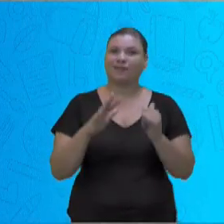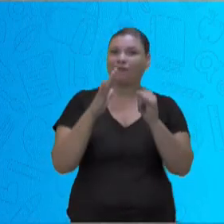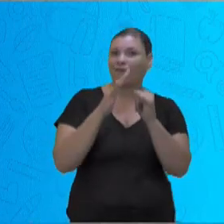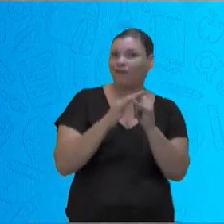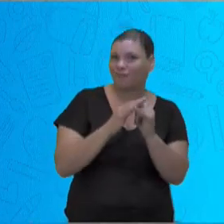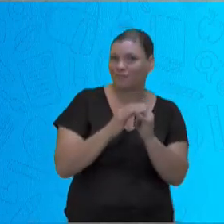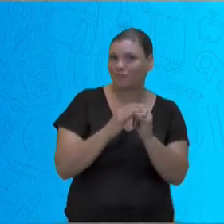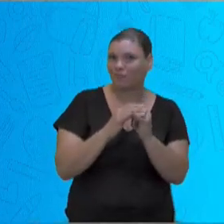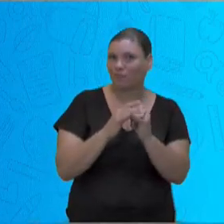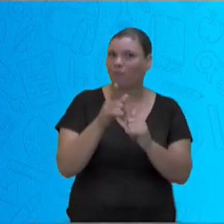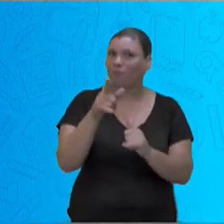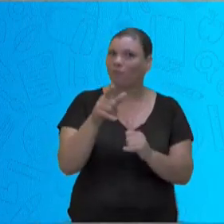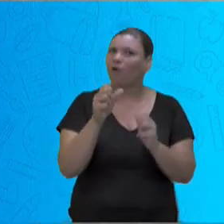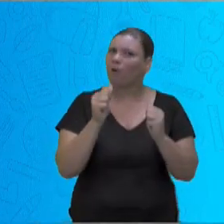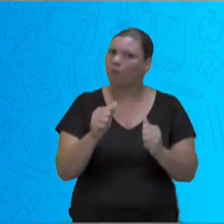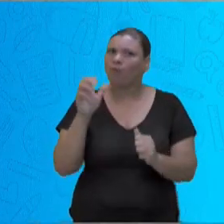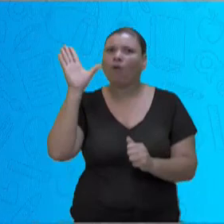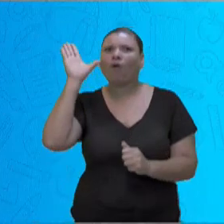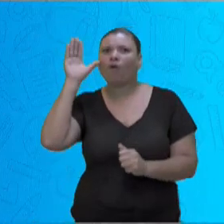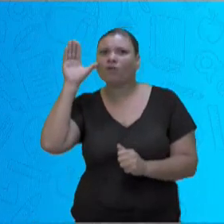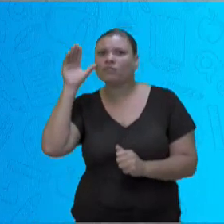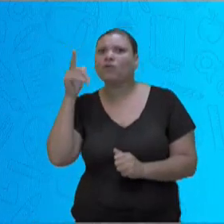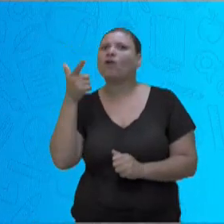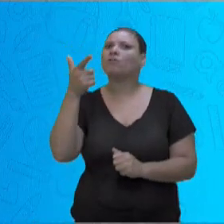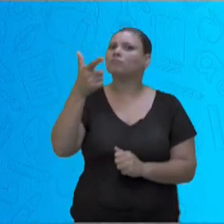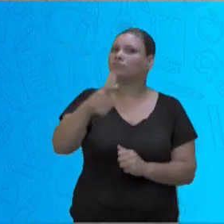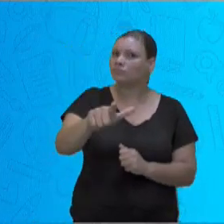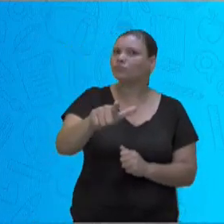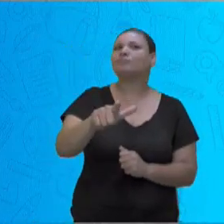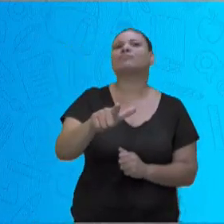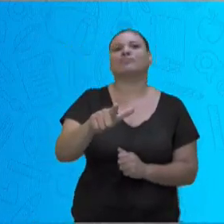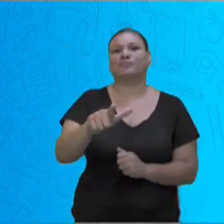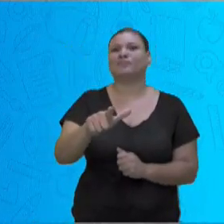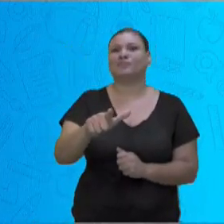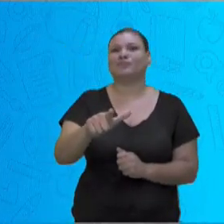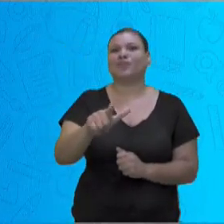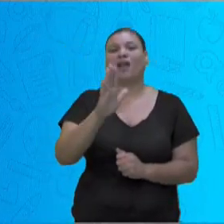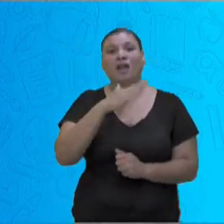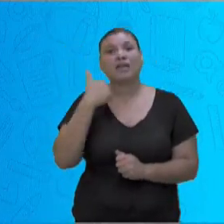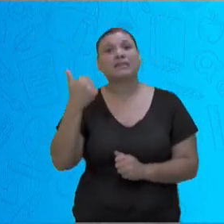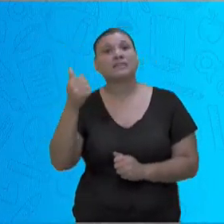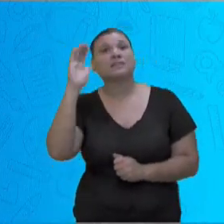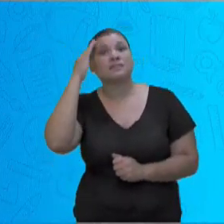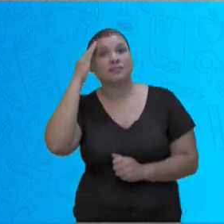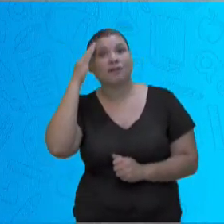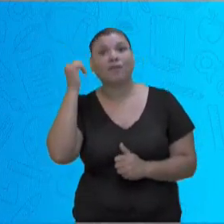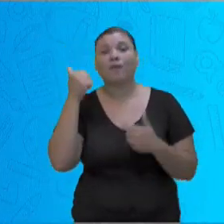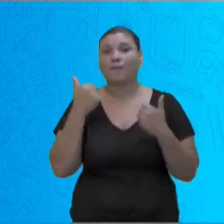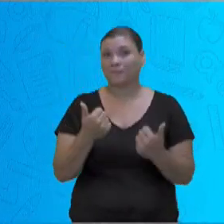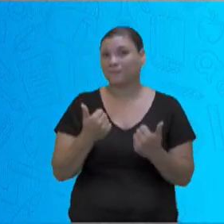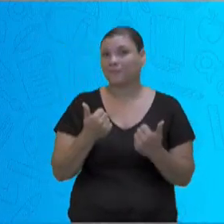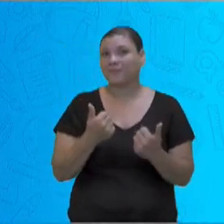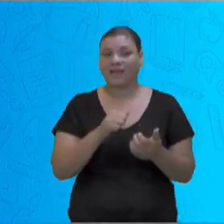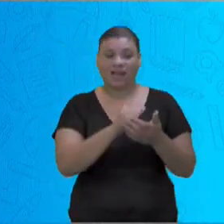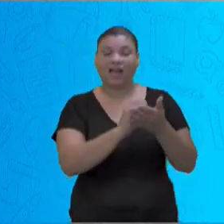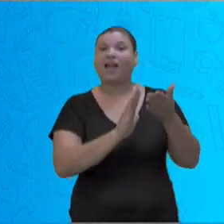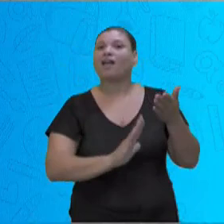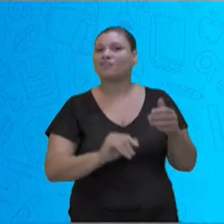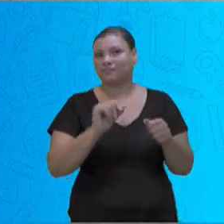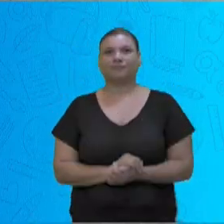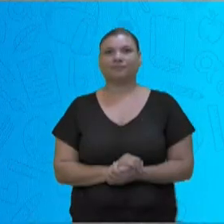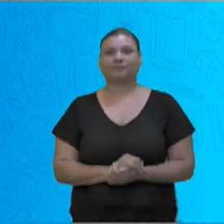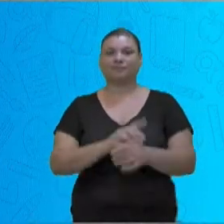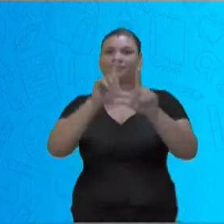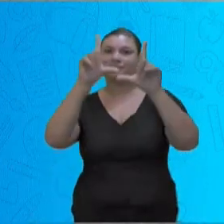do YouTube, SmedGV, onde você pode ver essa aula mais vezes e tentar fazer os exercícios dentro da